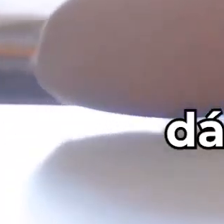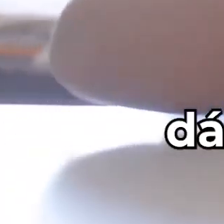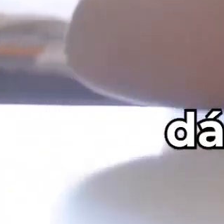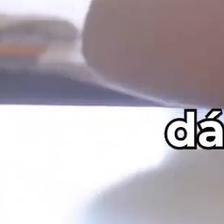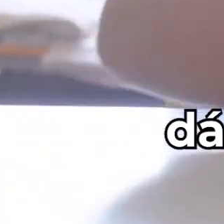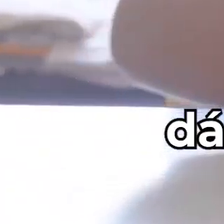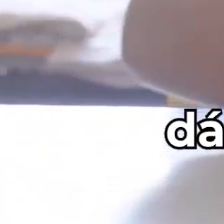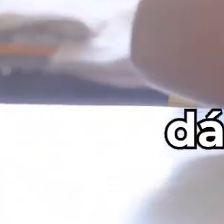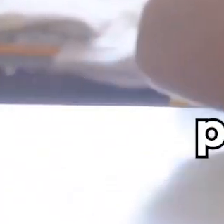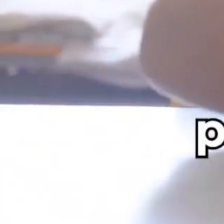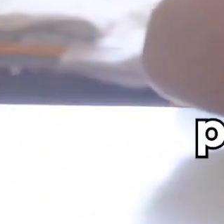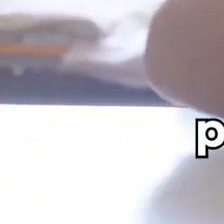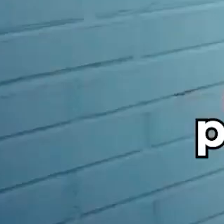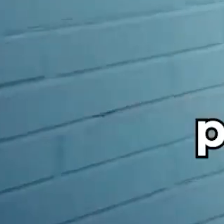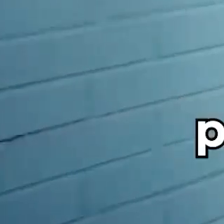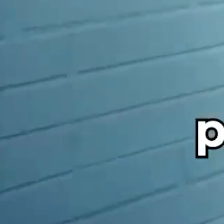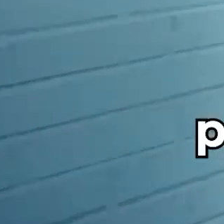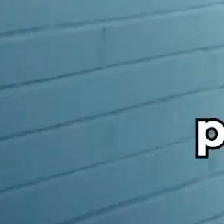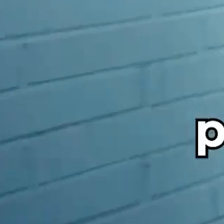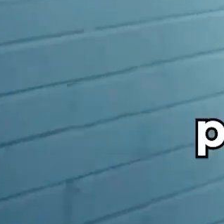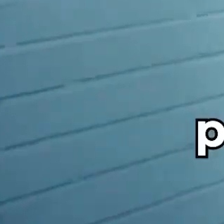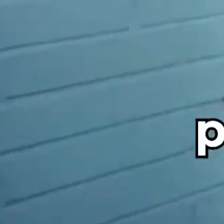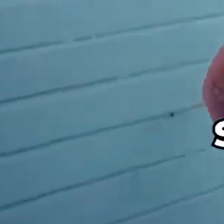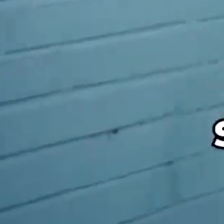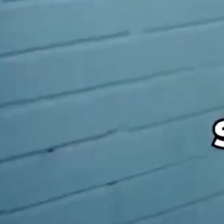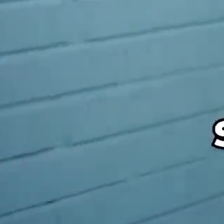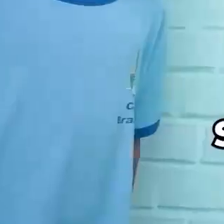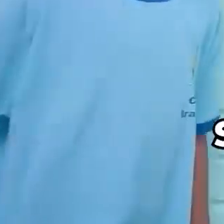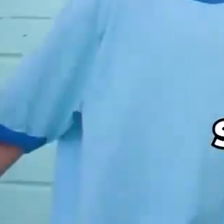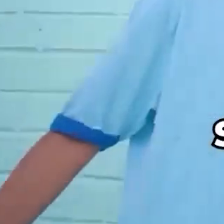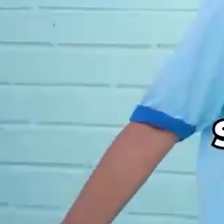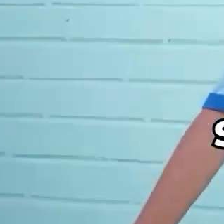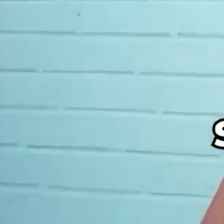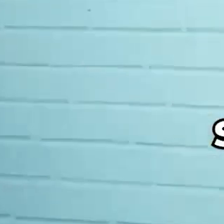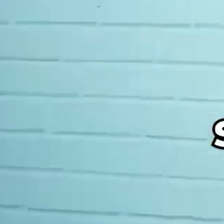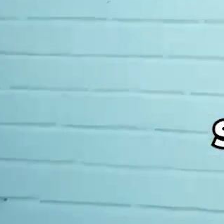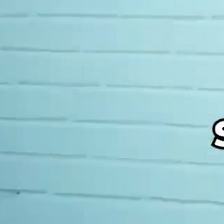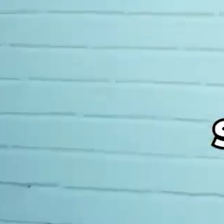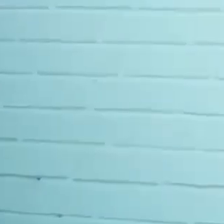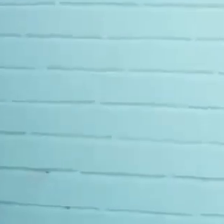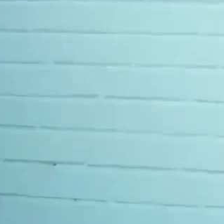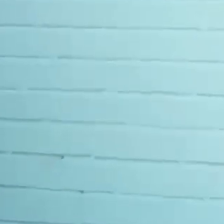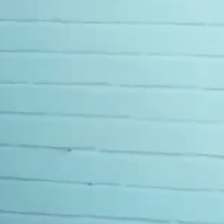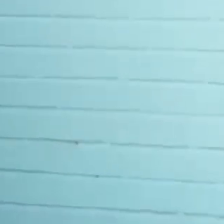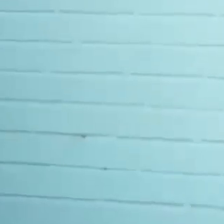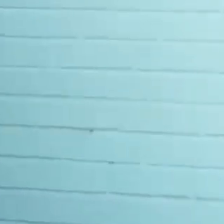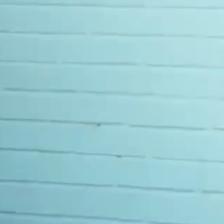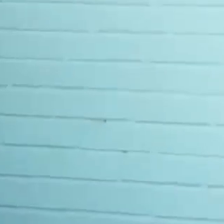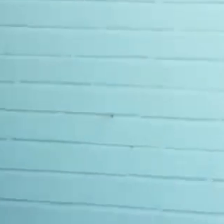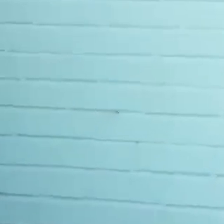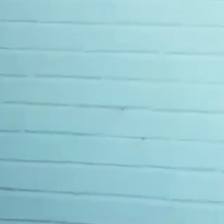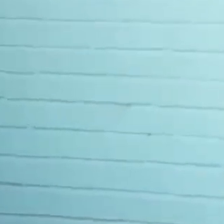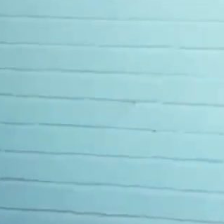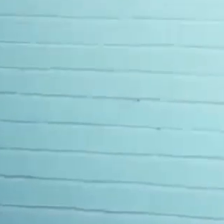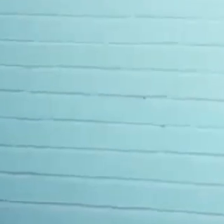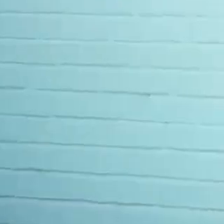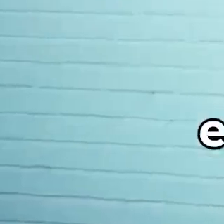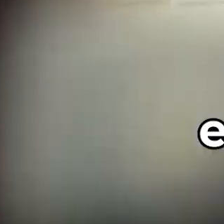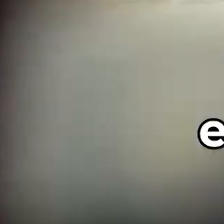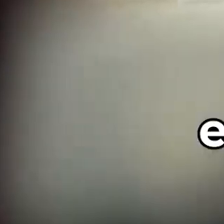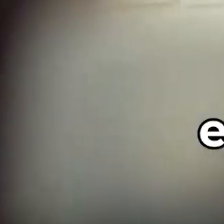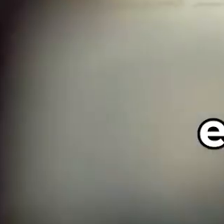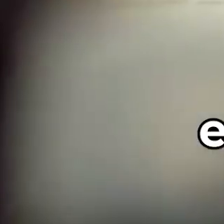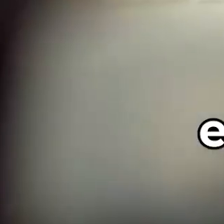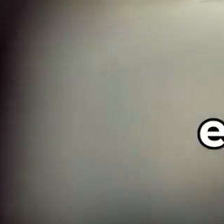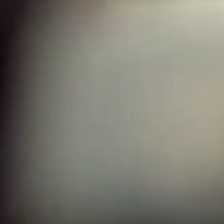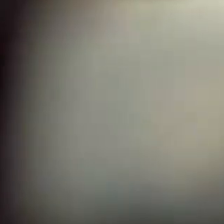você correr atrás de um serviço, porque seu filho vai estar na escola, seja integral ou seja meio período. Meio período dá para você fazer uma faxina e dá